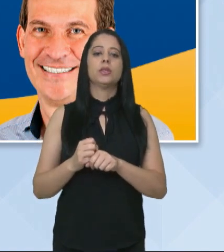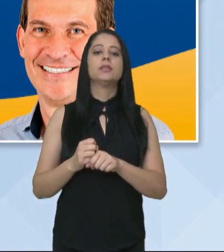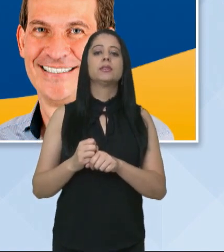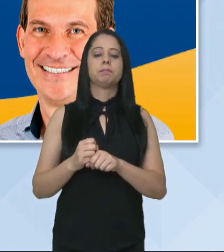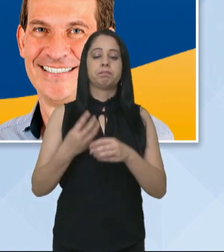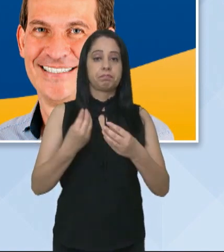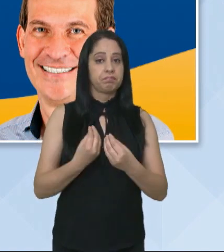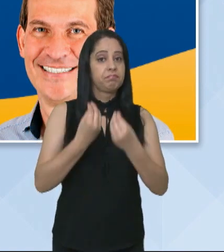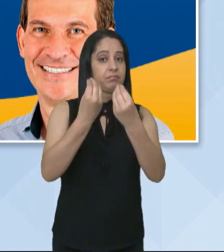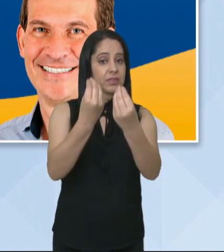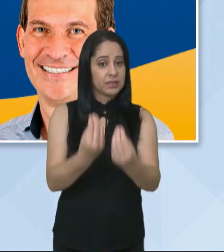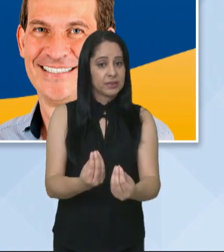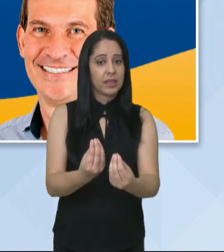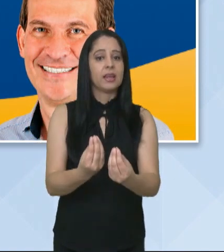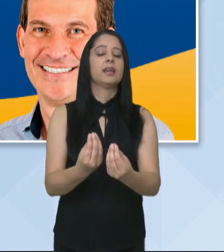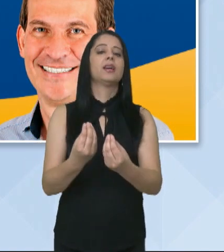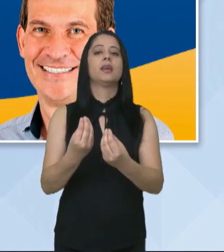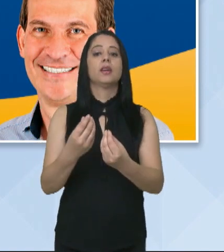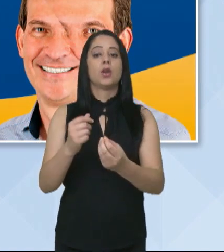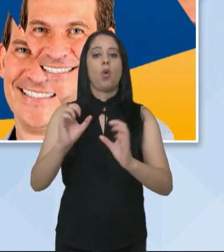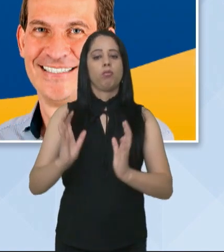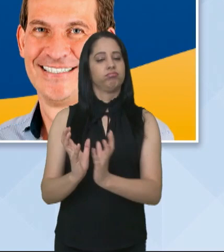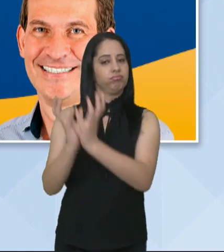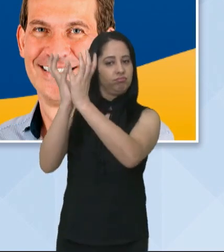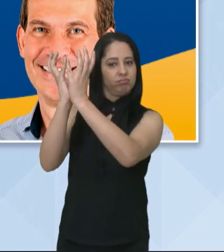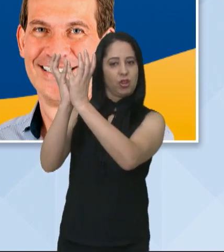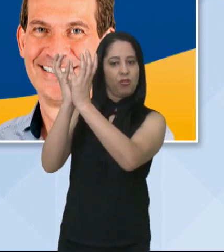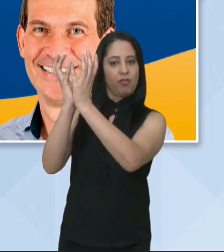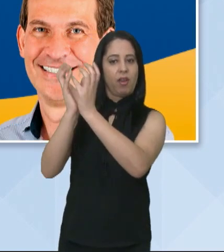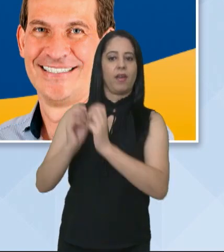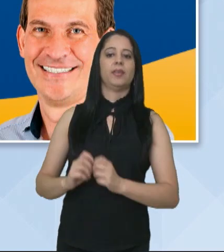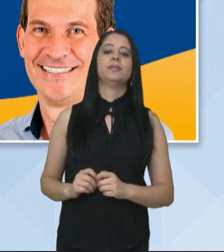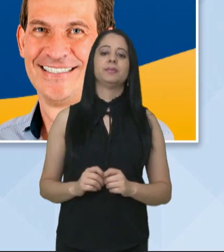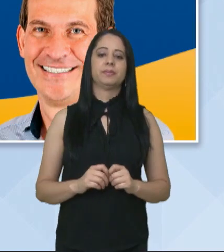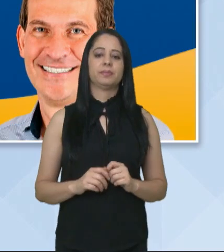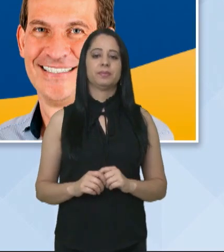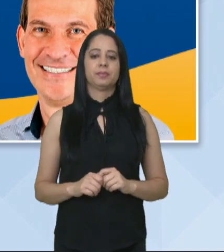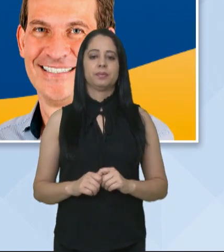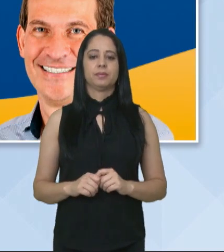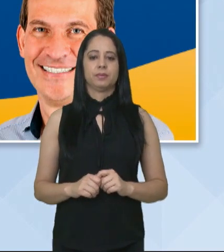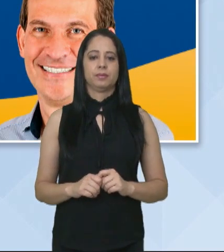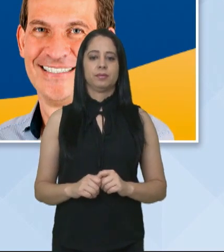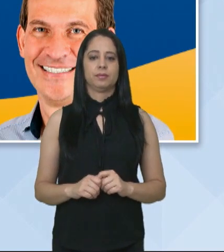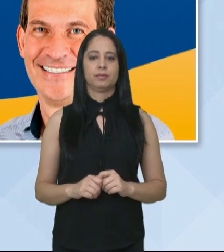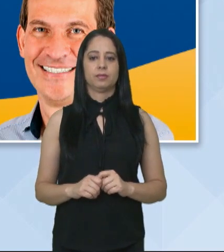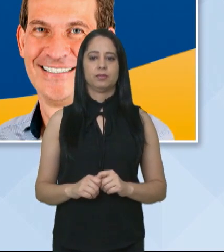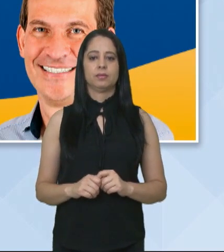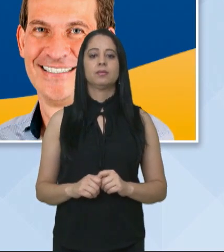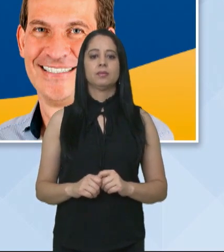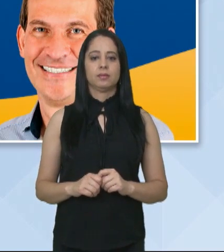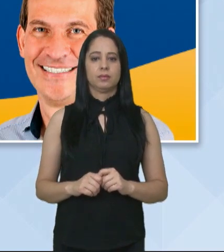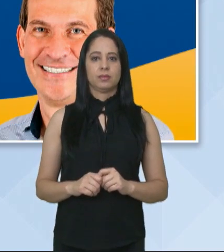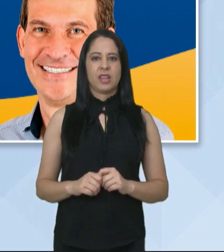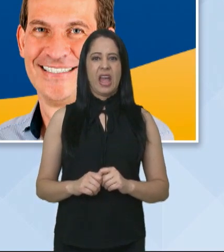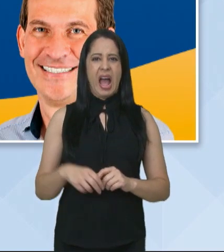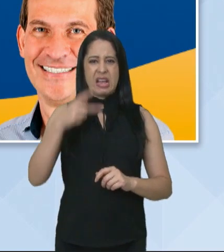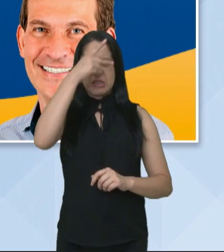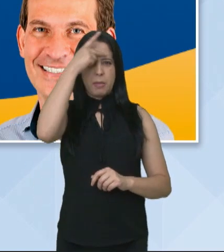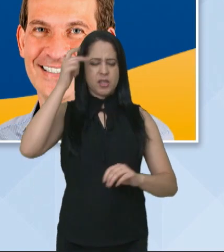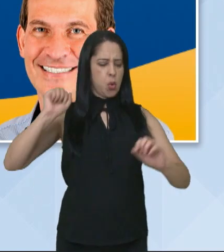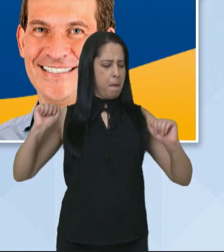participantes, diretores de escola, alunos, o troféu de participação. Um ginásio completamente